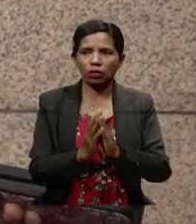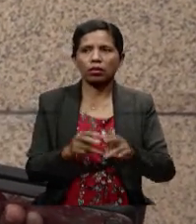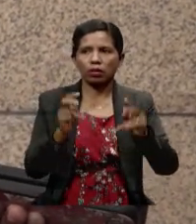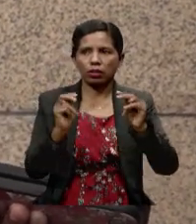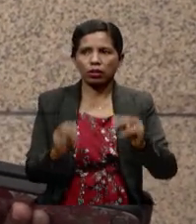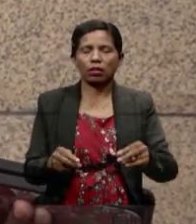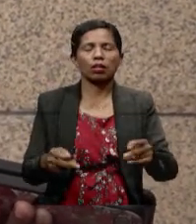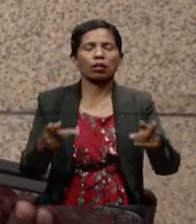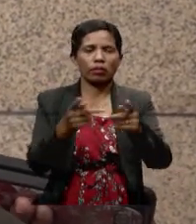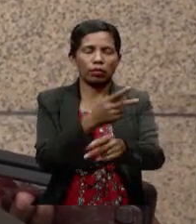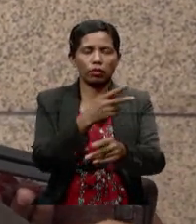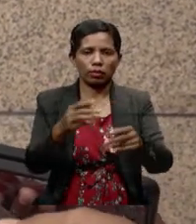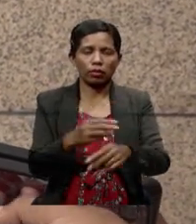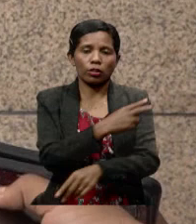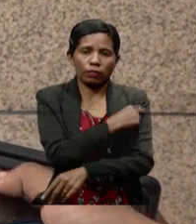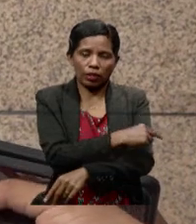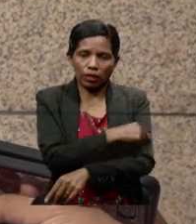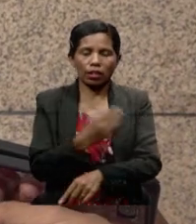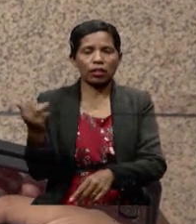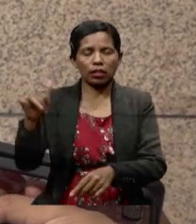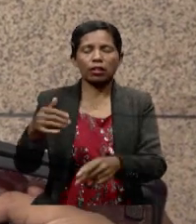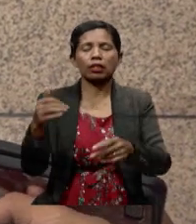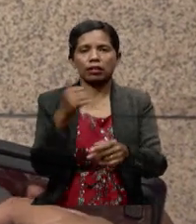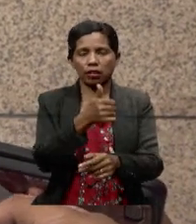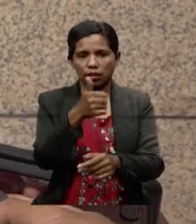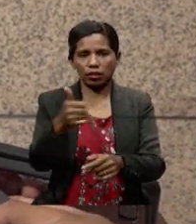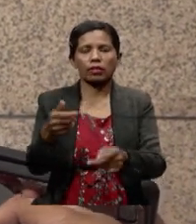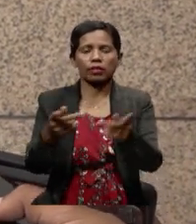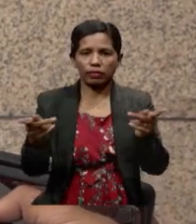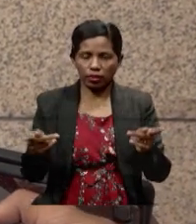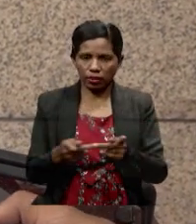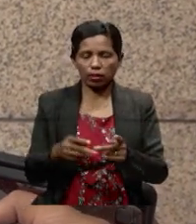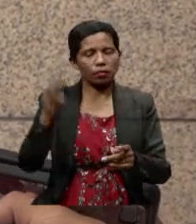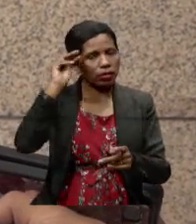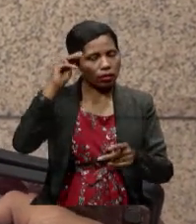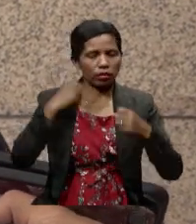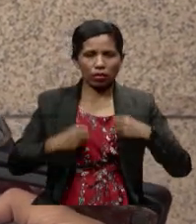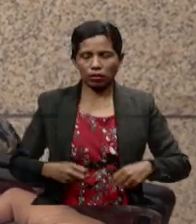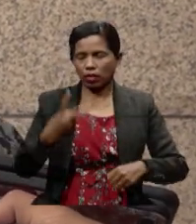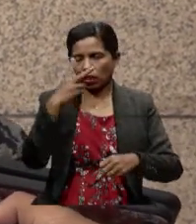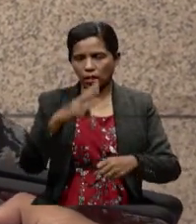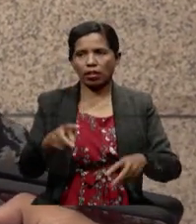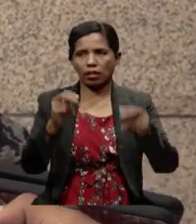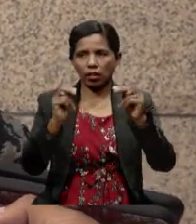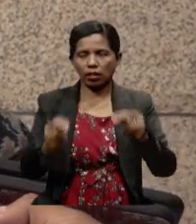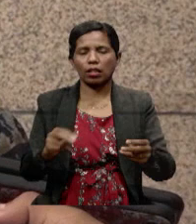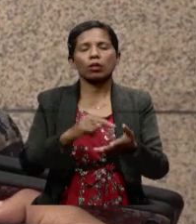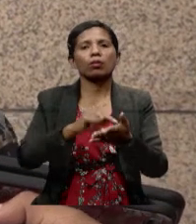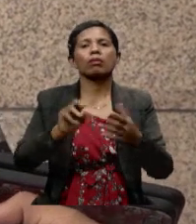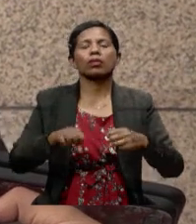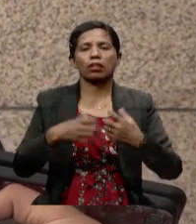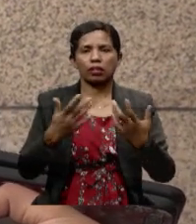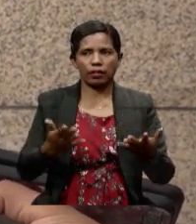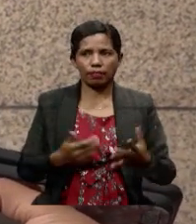iha posto de saúde iha ser ne fati. Mas para ir para o Ministério da Saúde, tem que ir para a população número hira.